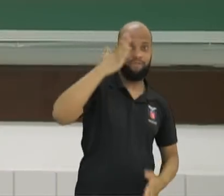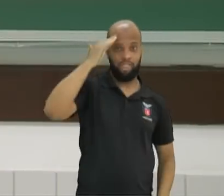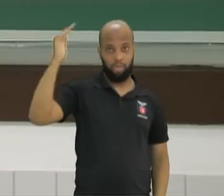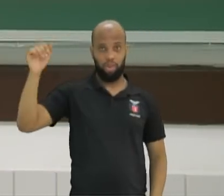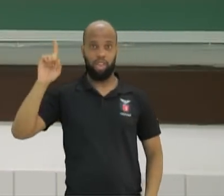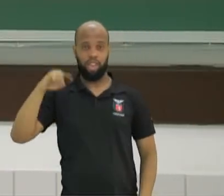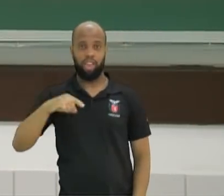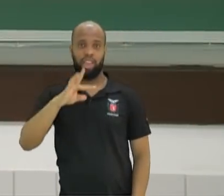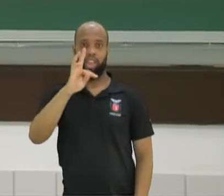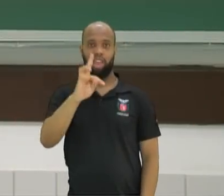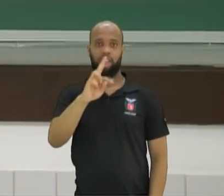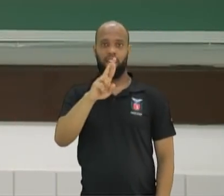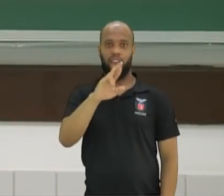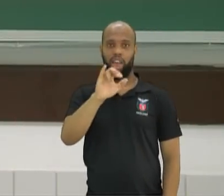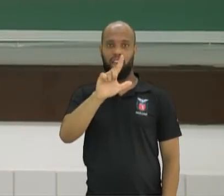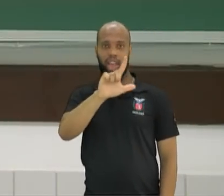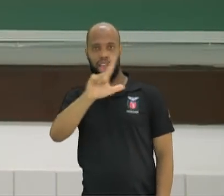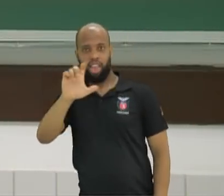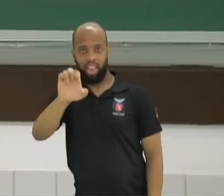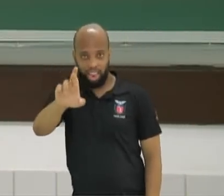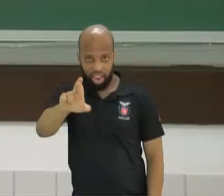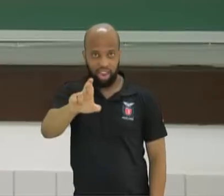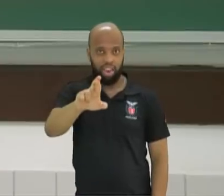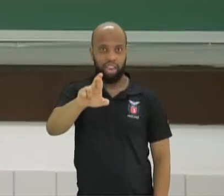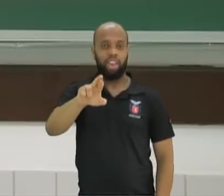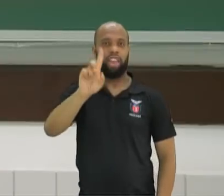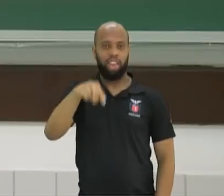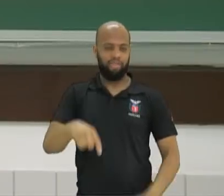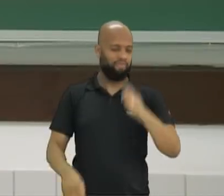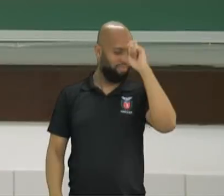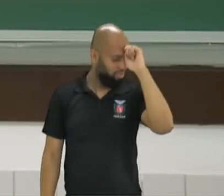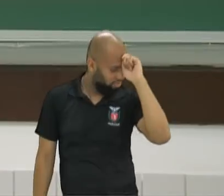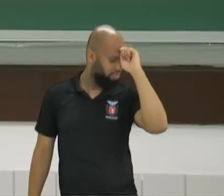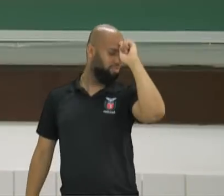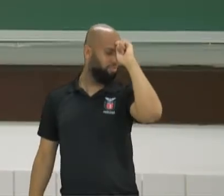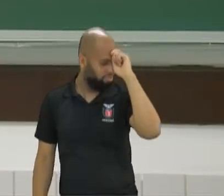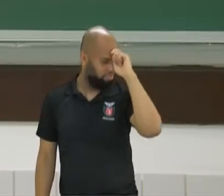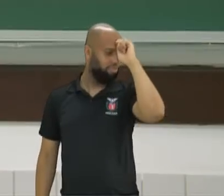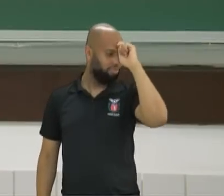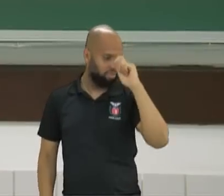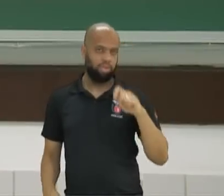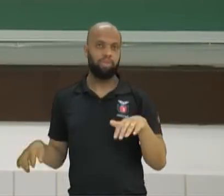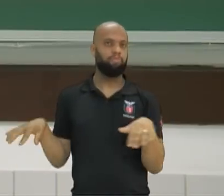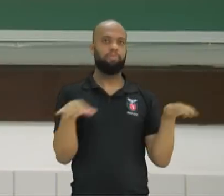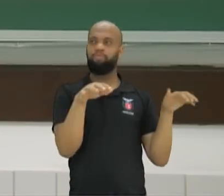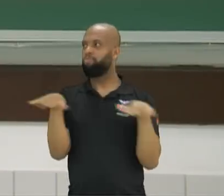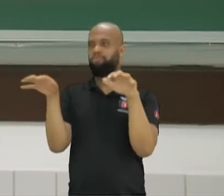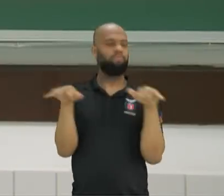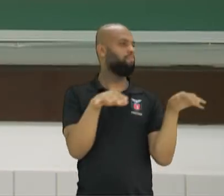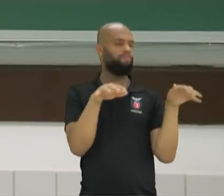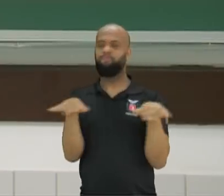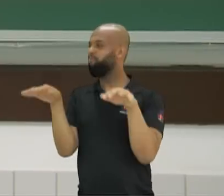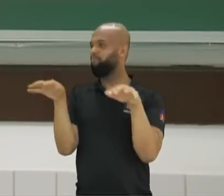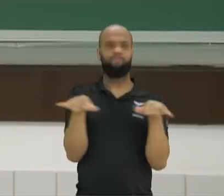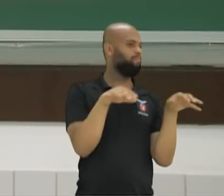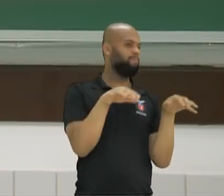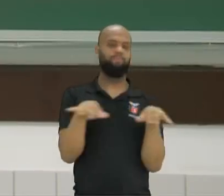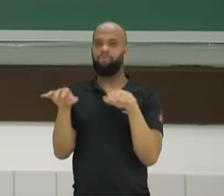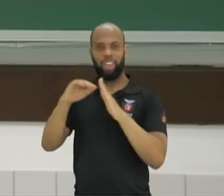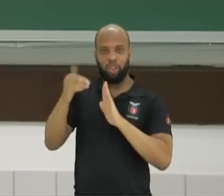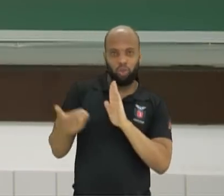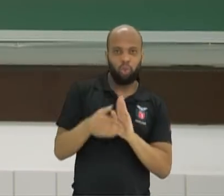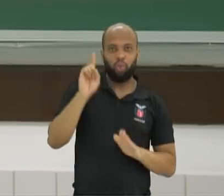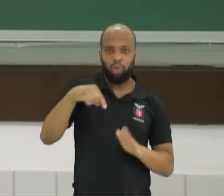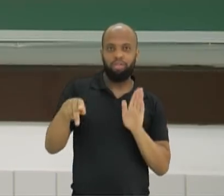é o Thriller, né? Onde praticamente todas as danças ali das músicas, né? São danças,